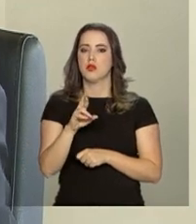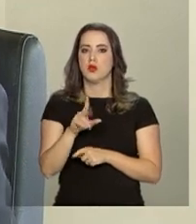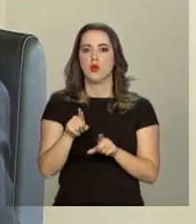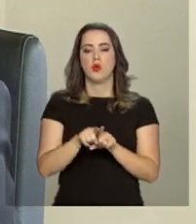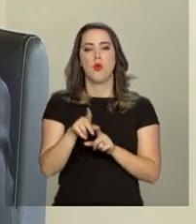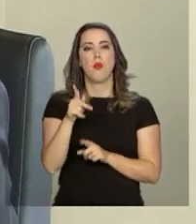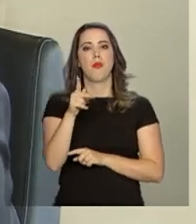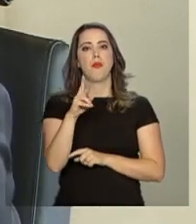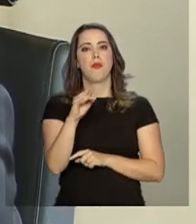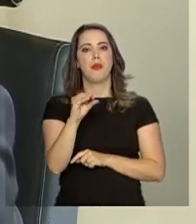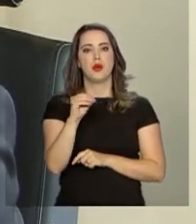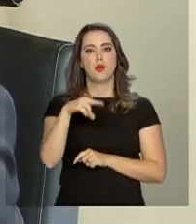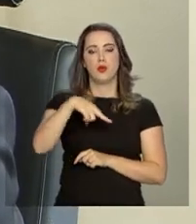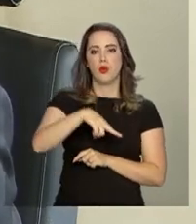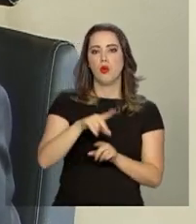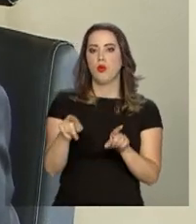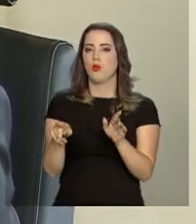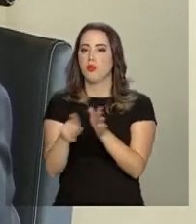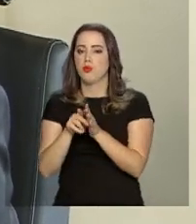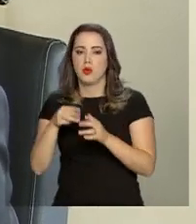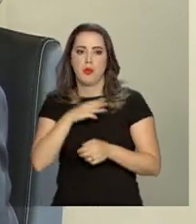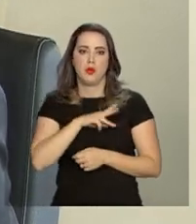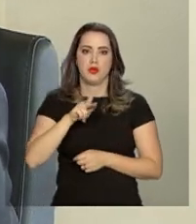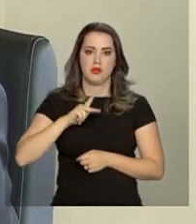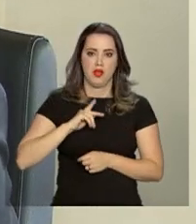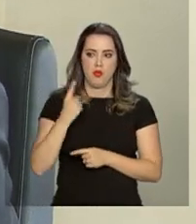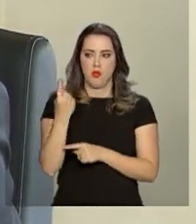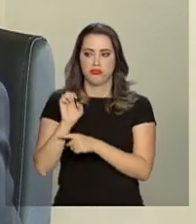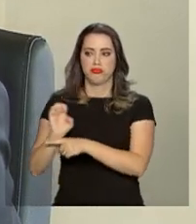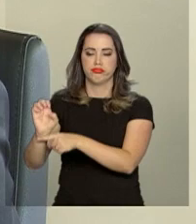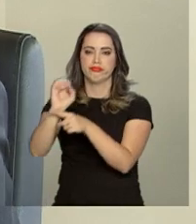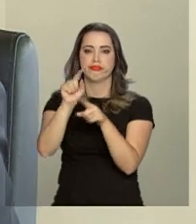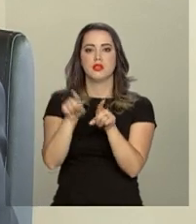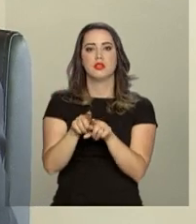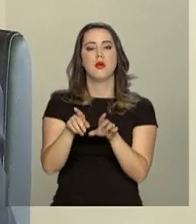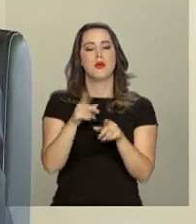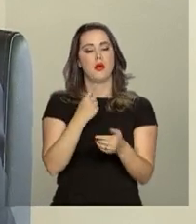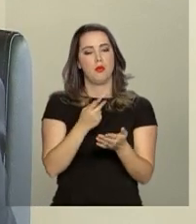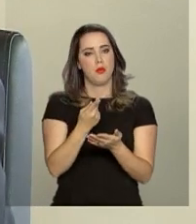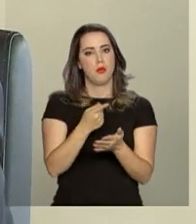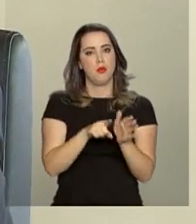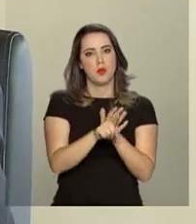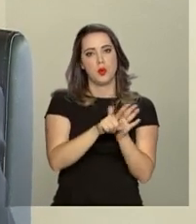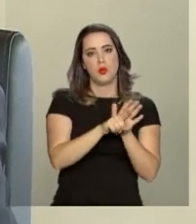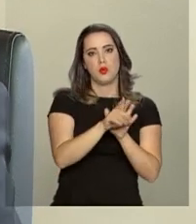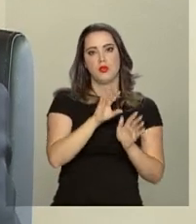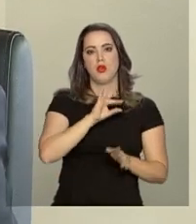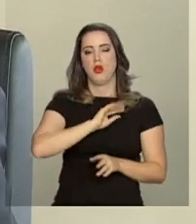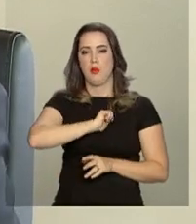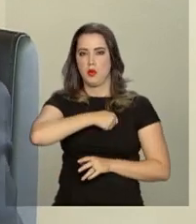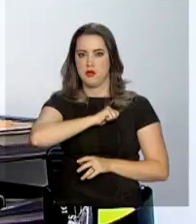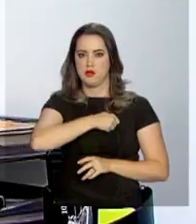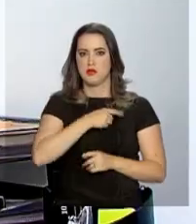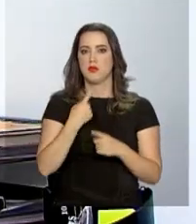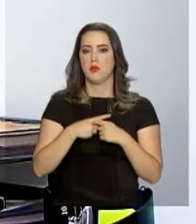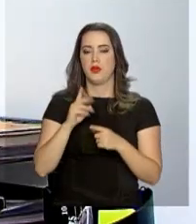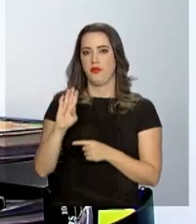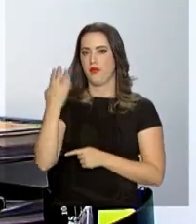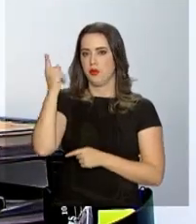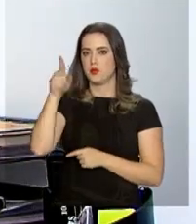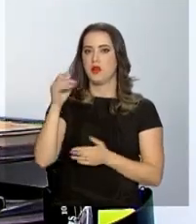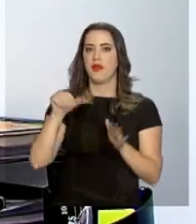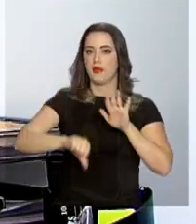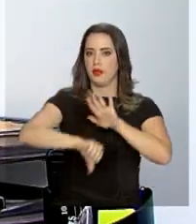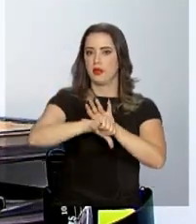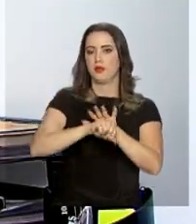procons quanto o ministério público nos estados mas também deve procurar uma delegacia de polícia porque a falsificação é crime produto pirata